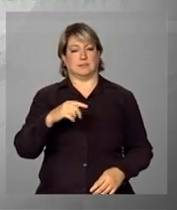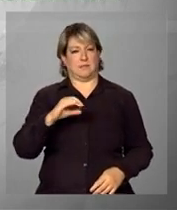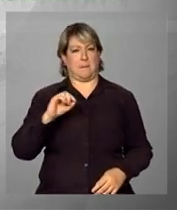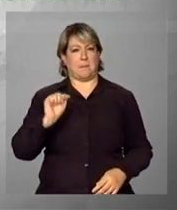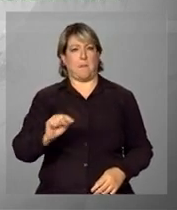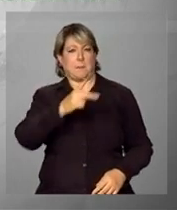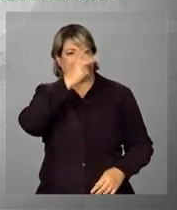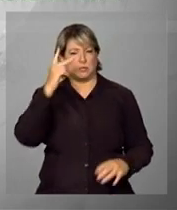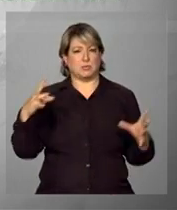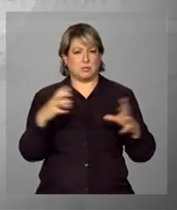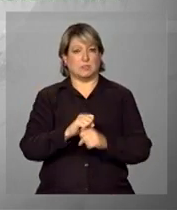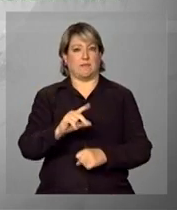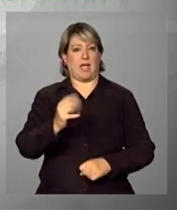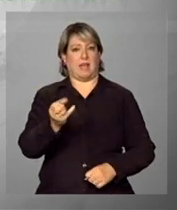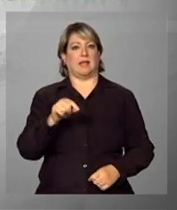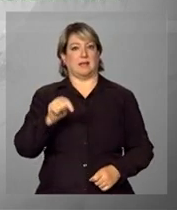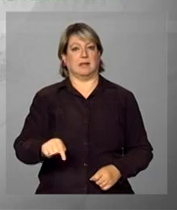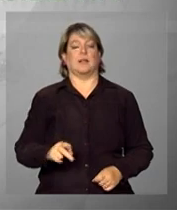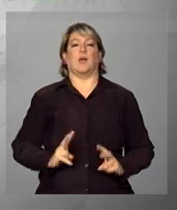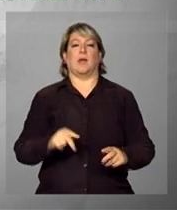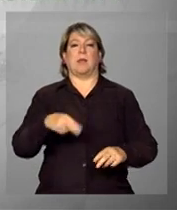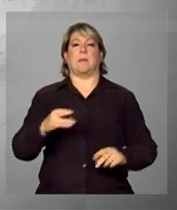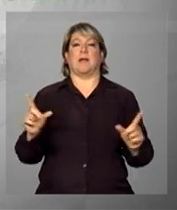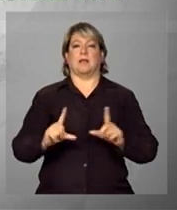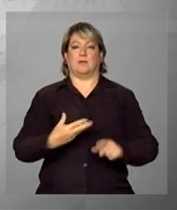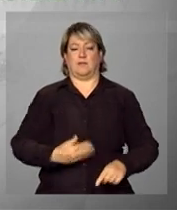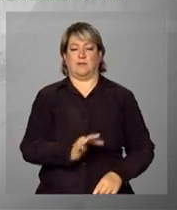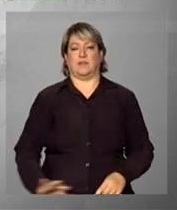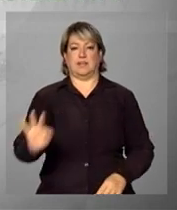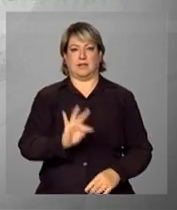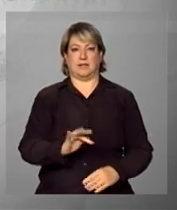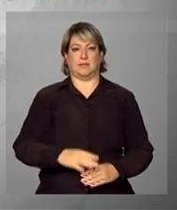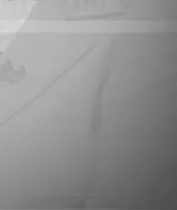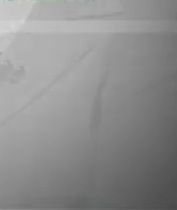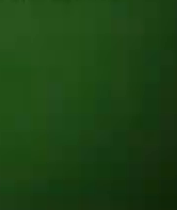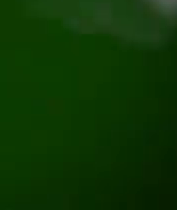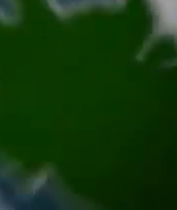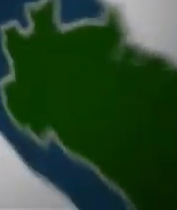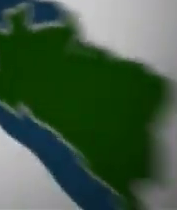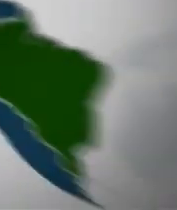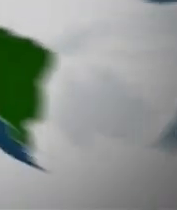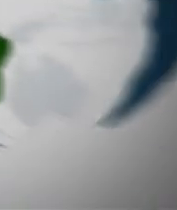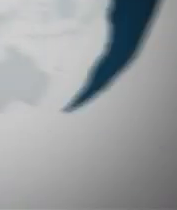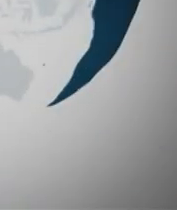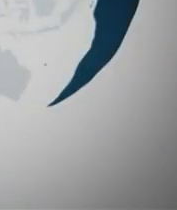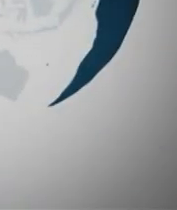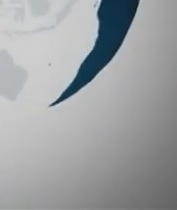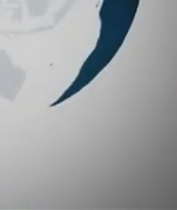atendidas com a nova medida. Continue na NBR, a TV do governo federal. Música.